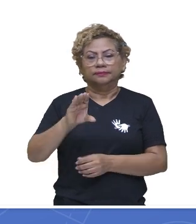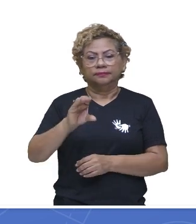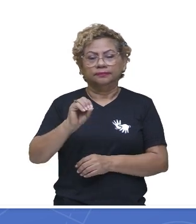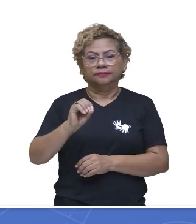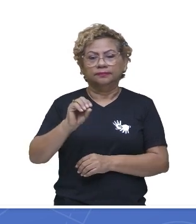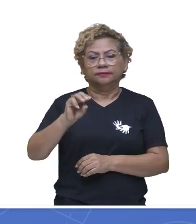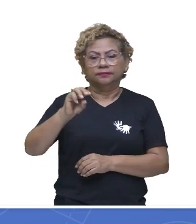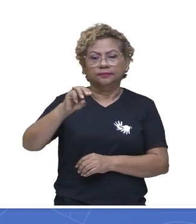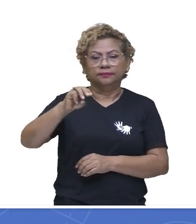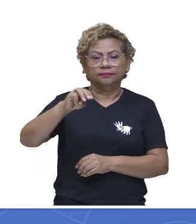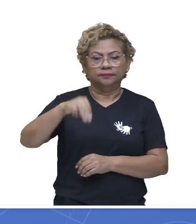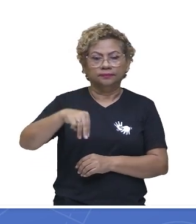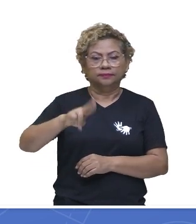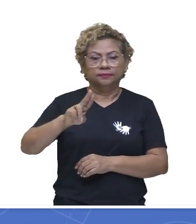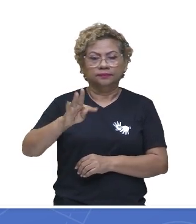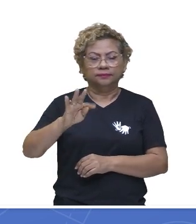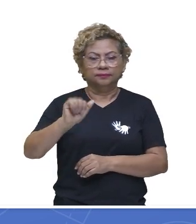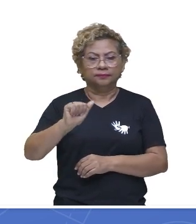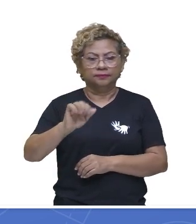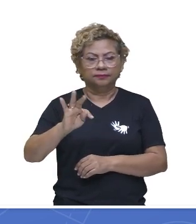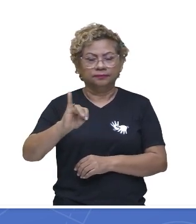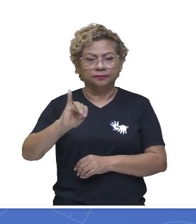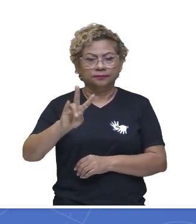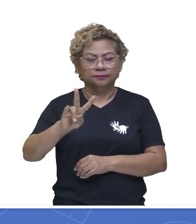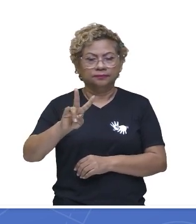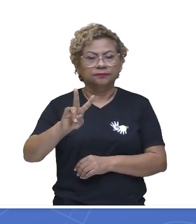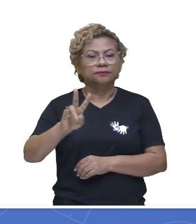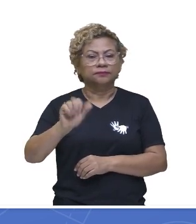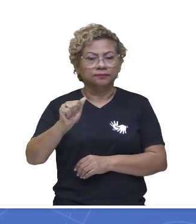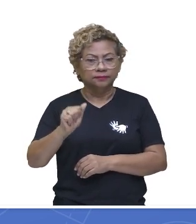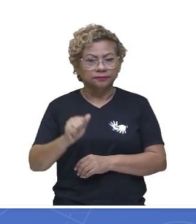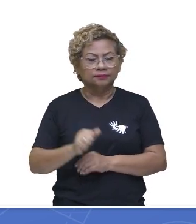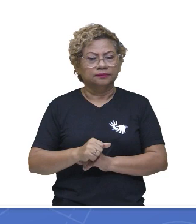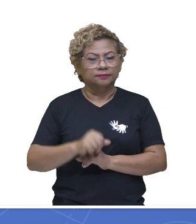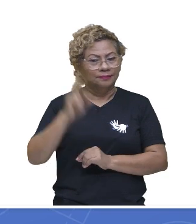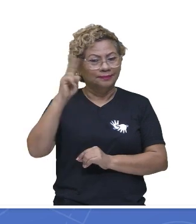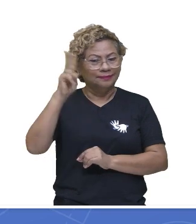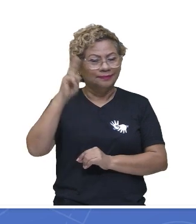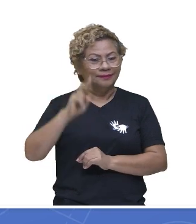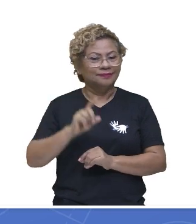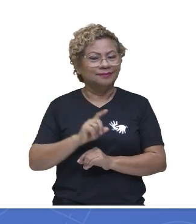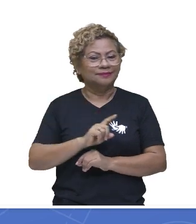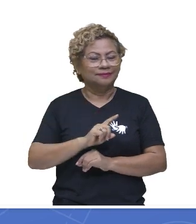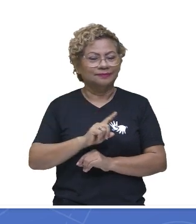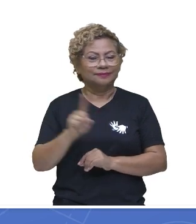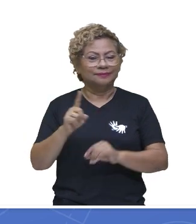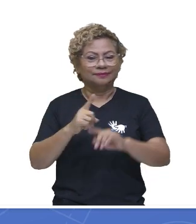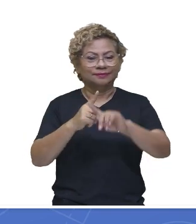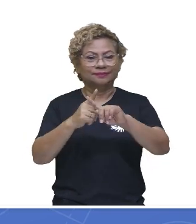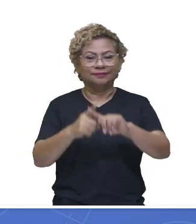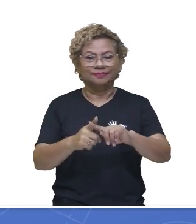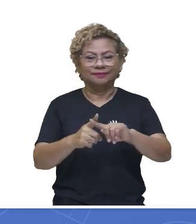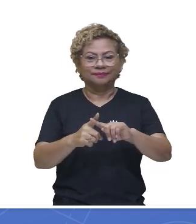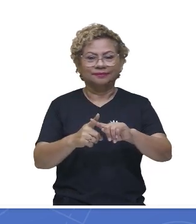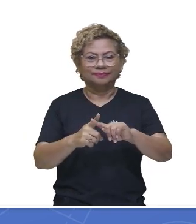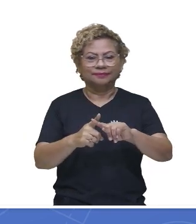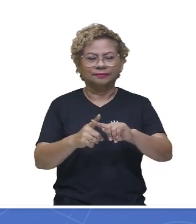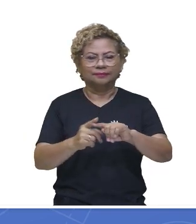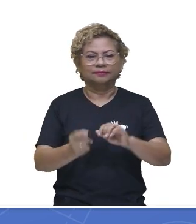multiplicação, tá? Propriedade comutativa não vale para a